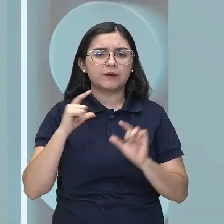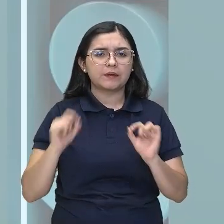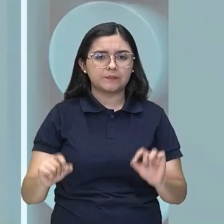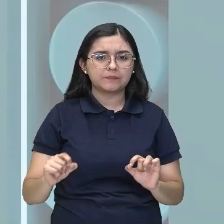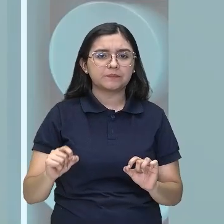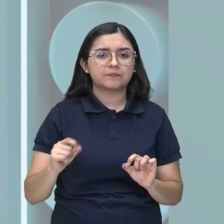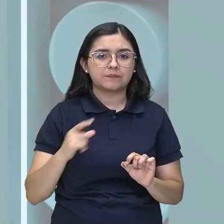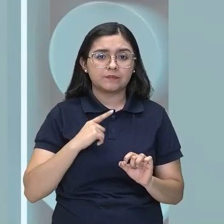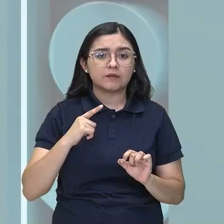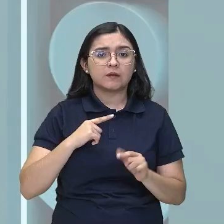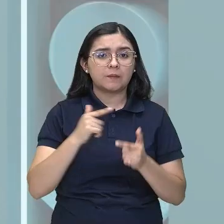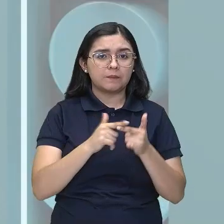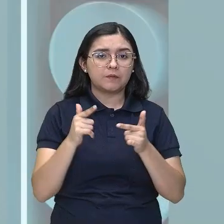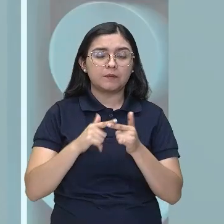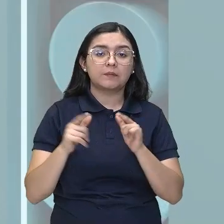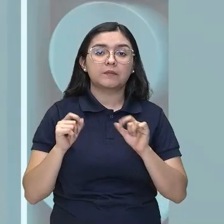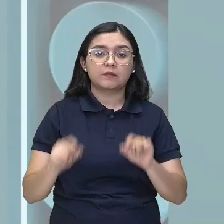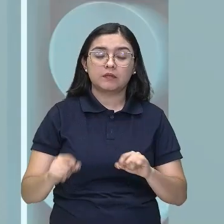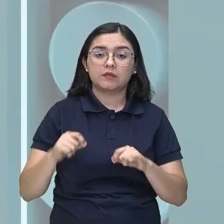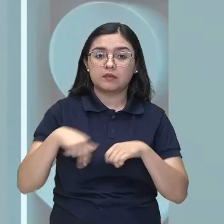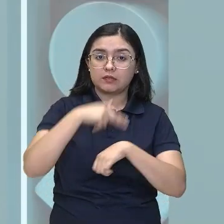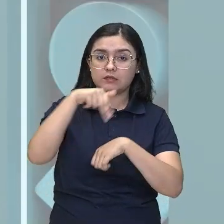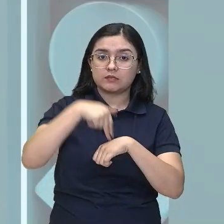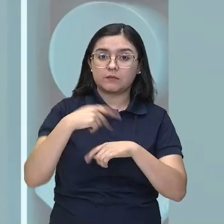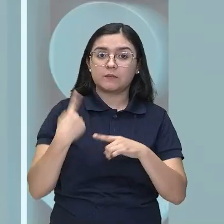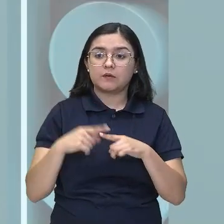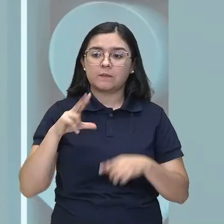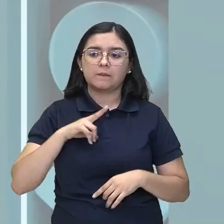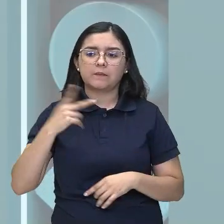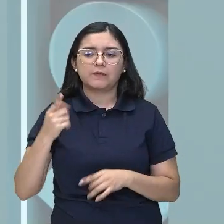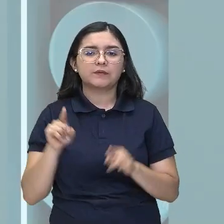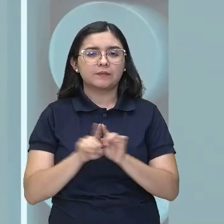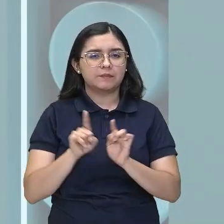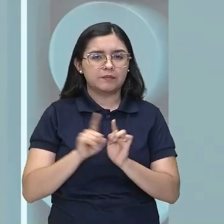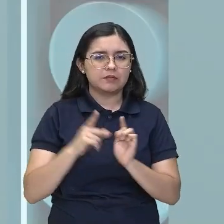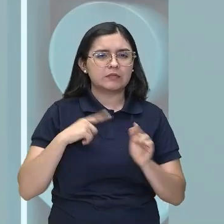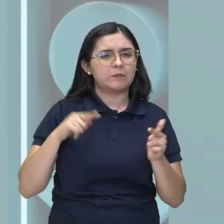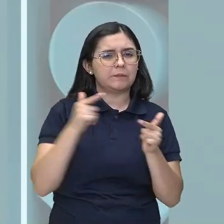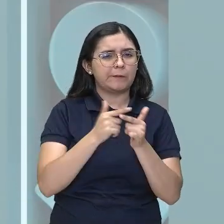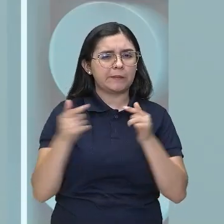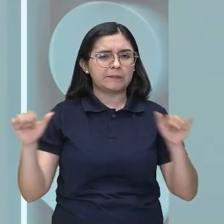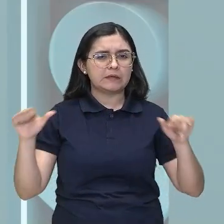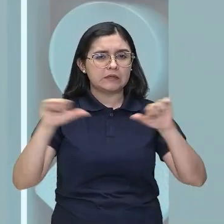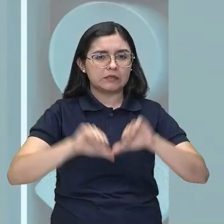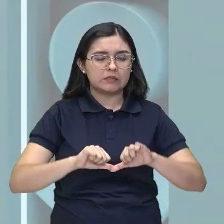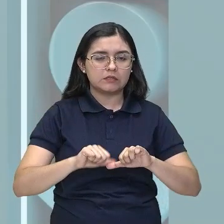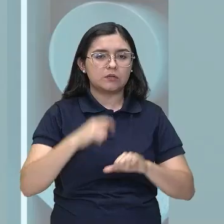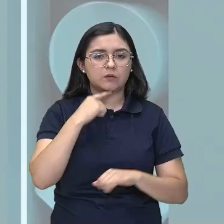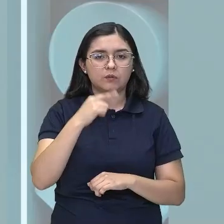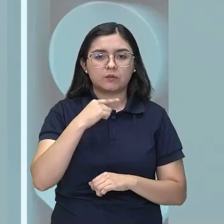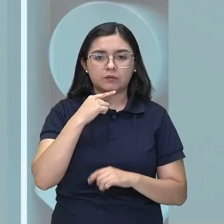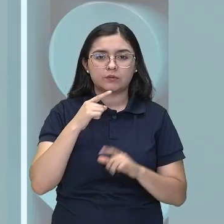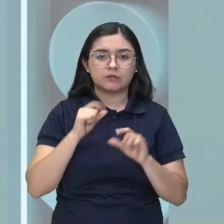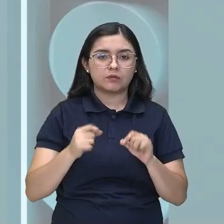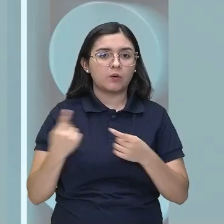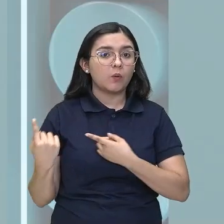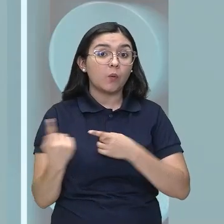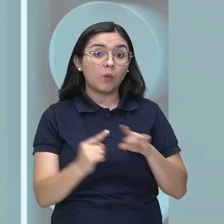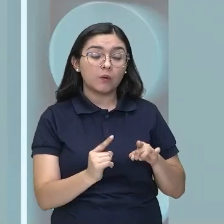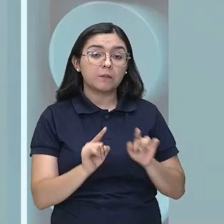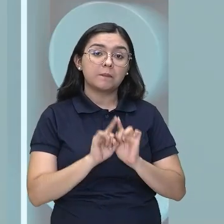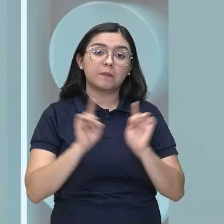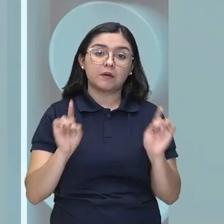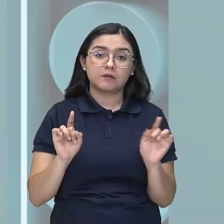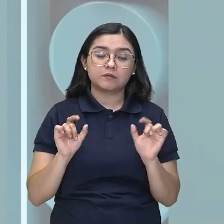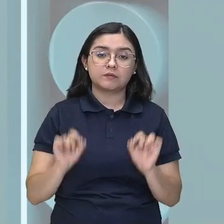uma instabilidade na nação. Até porque Portugal também passava por muitas crises, não teve como frear muito esse movimento. Ao mesmo